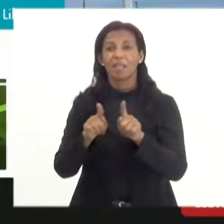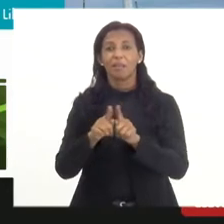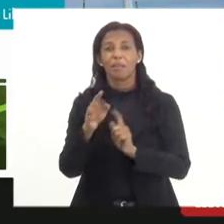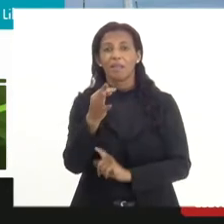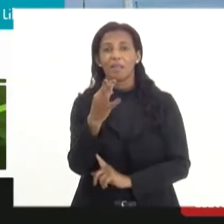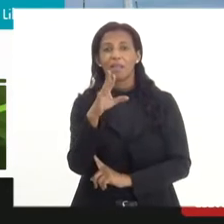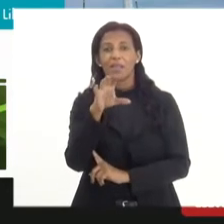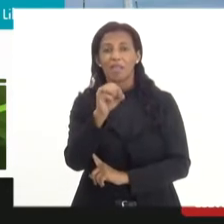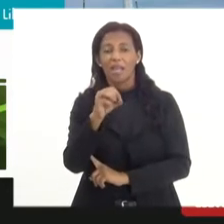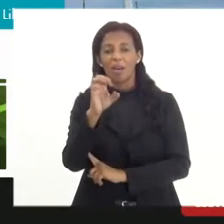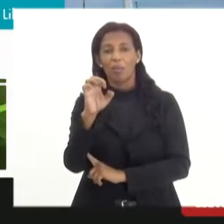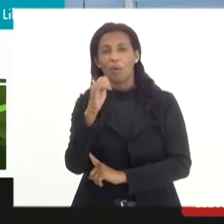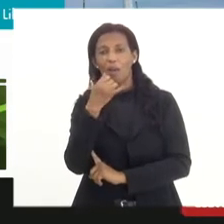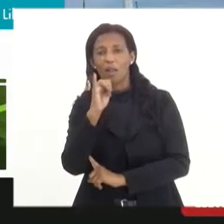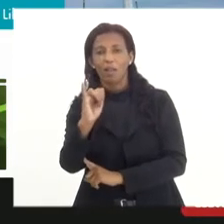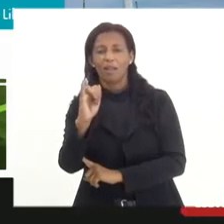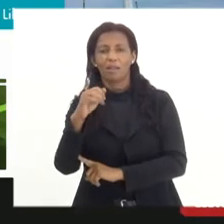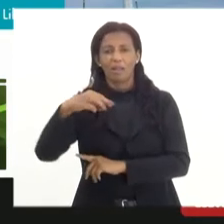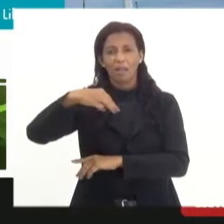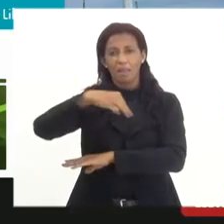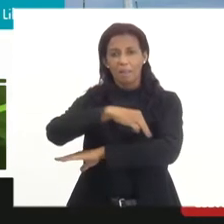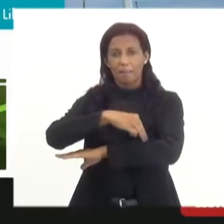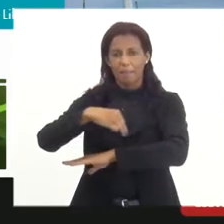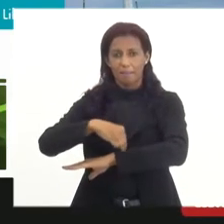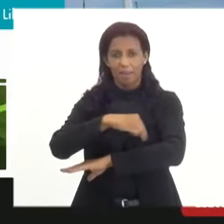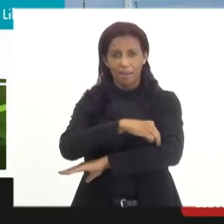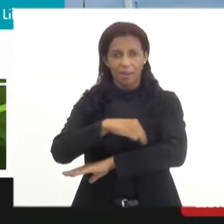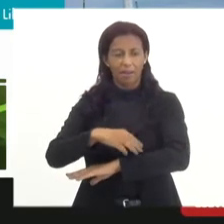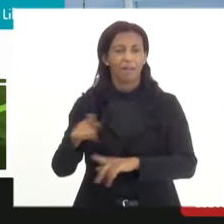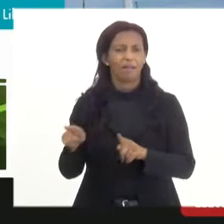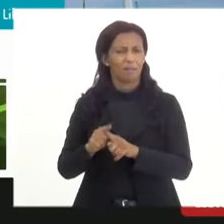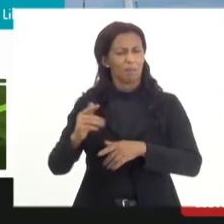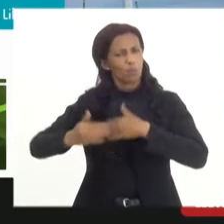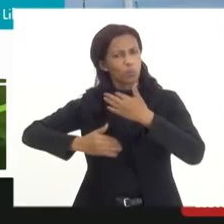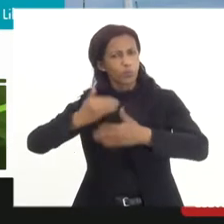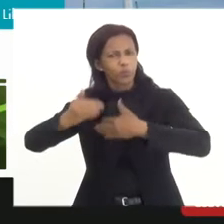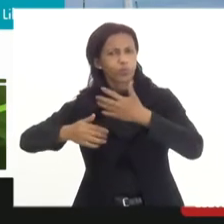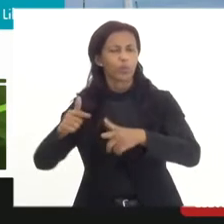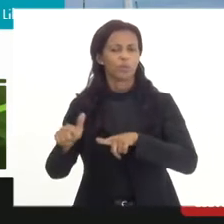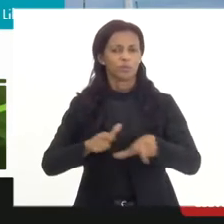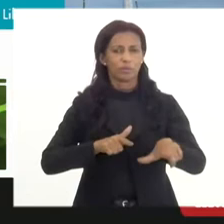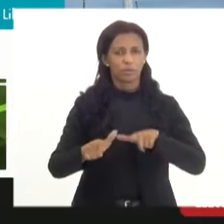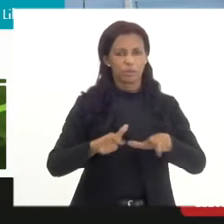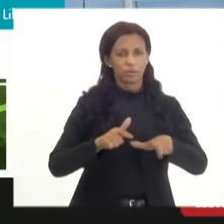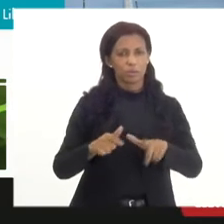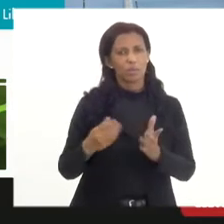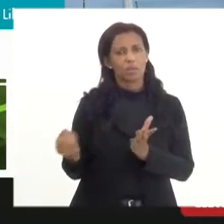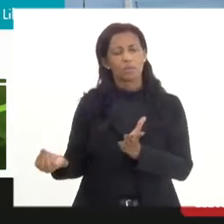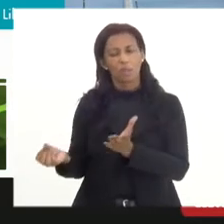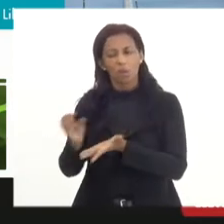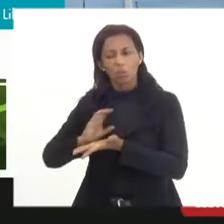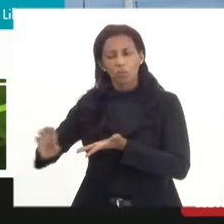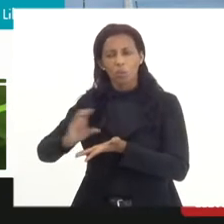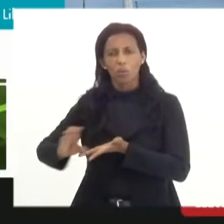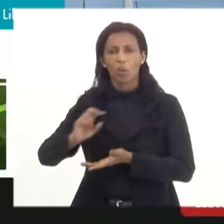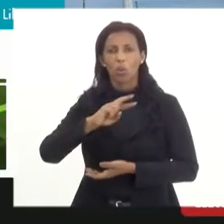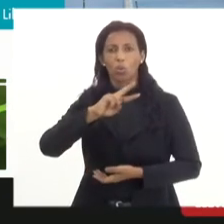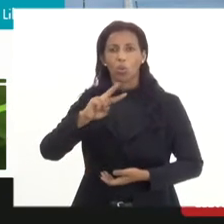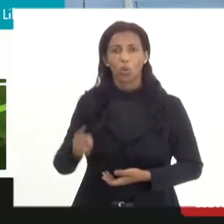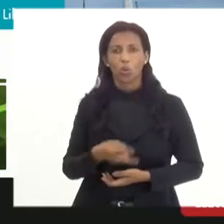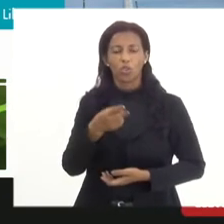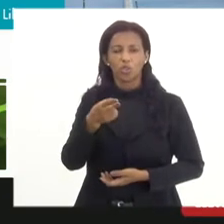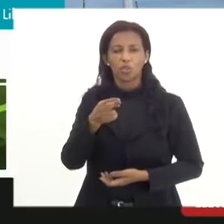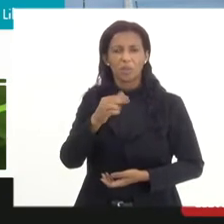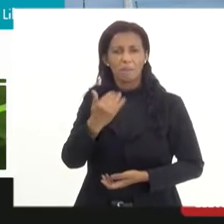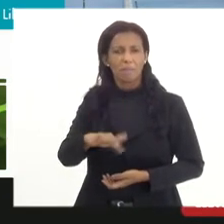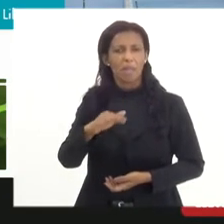localizada em Macaé, no norte fluminense. Está num estágio avançado de obras. São investimentos de